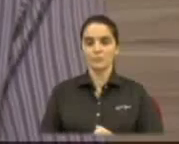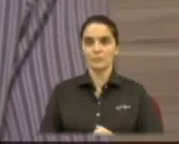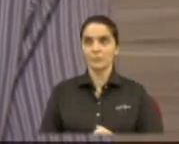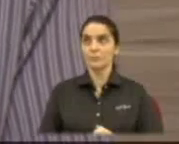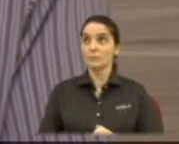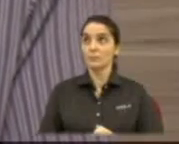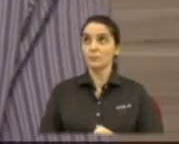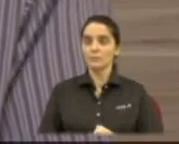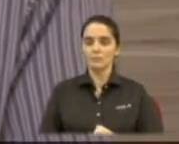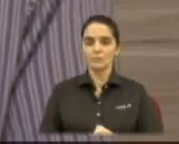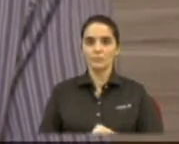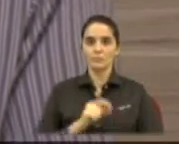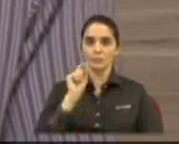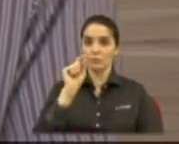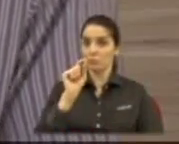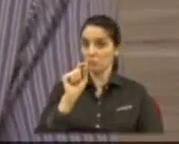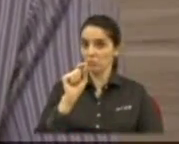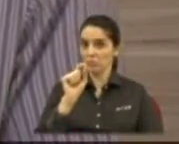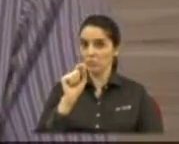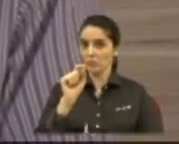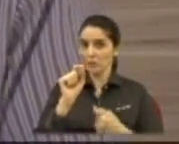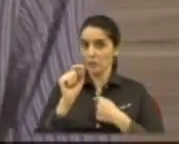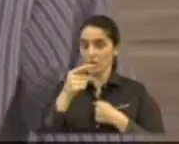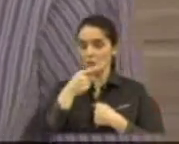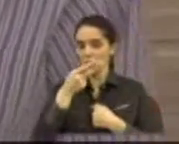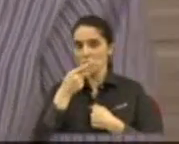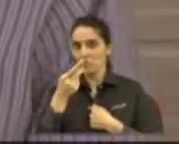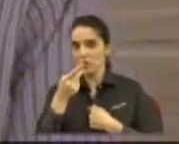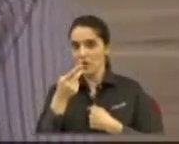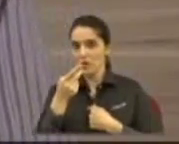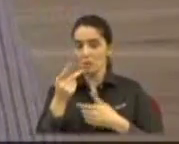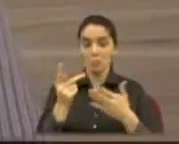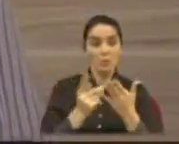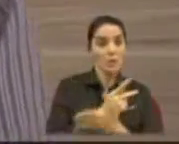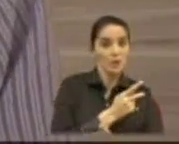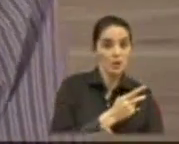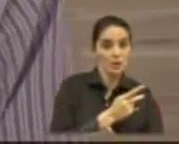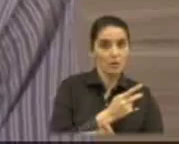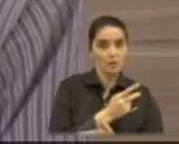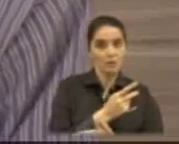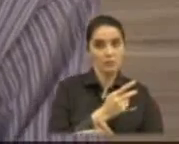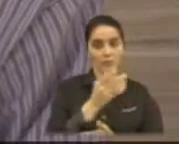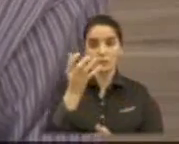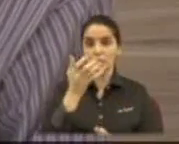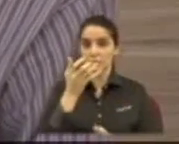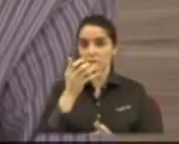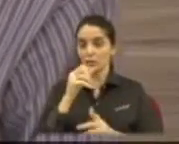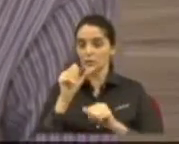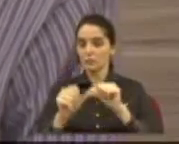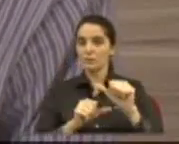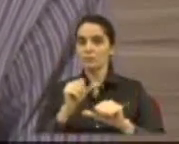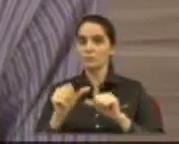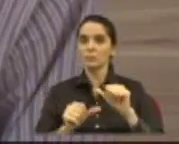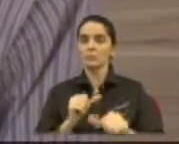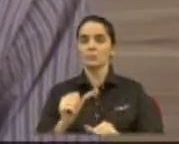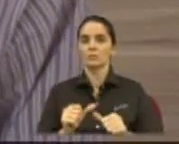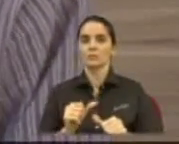o que a gente fala nunca está certo. Querem mudar o conceito todos os